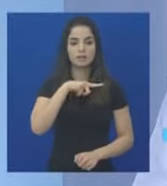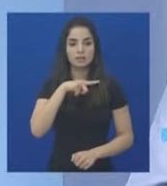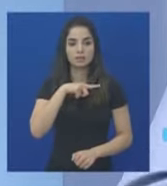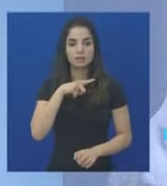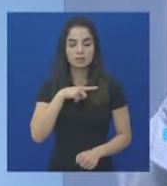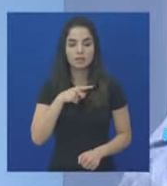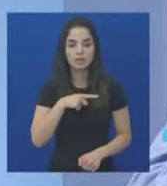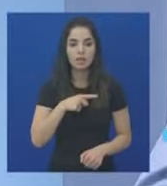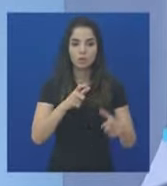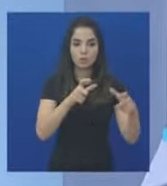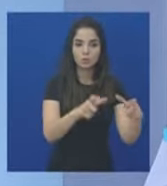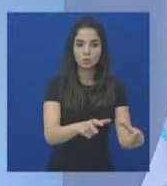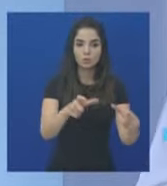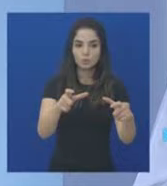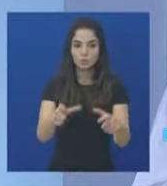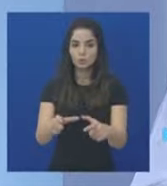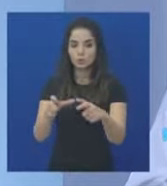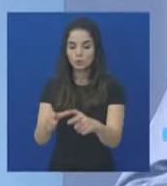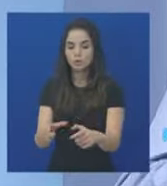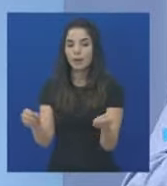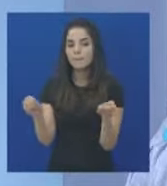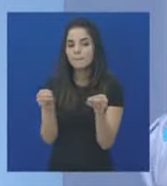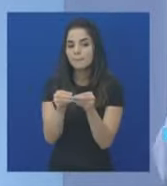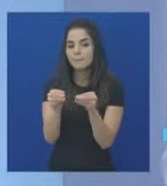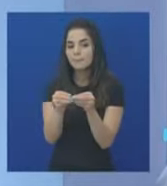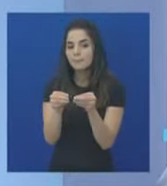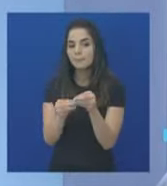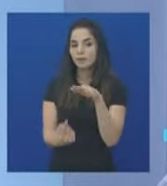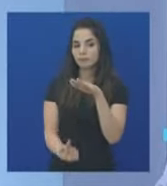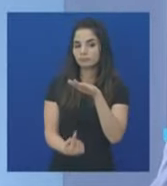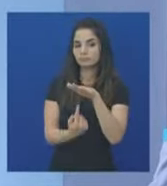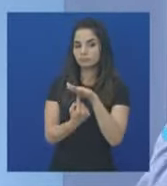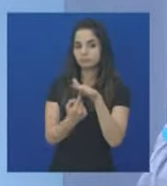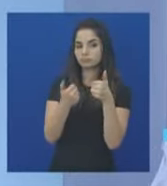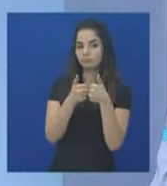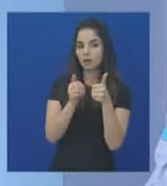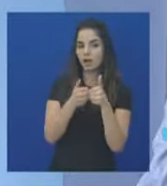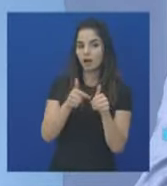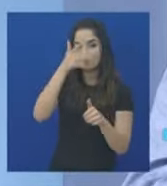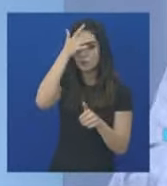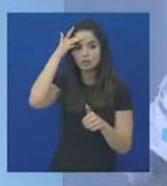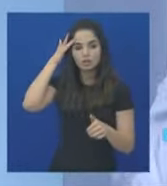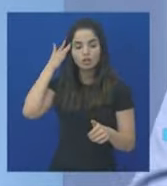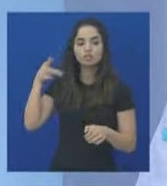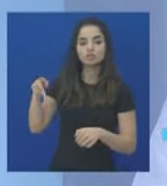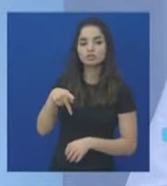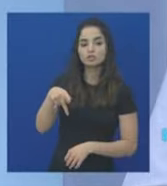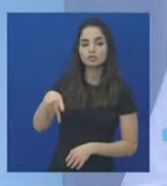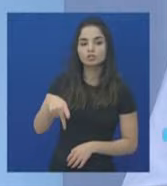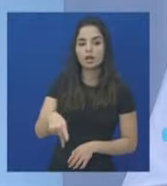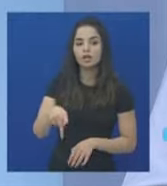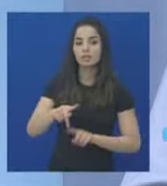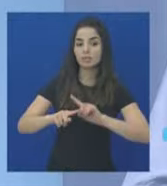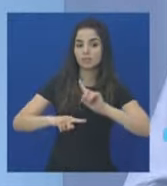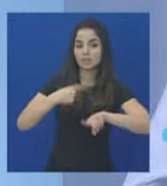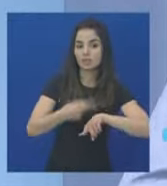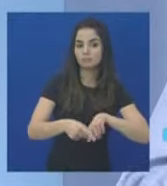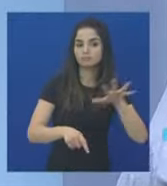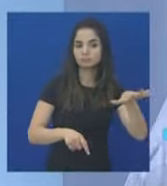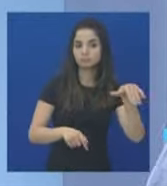comum com as nossas paradas de ônibus, para que a pessoa vá de bicicleta até um local e dali ele pegue o transporte de ônibus.